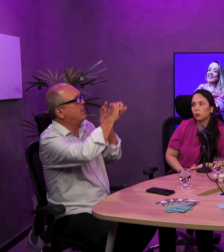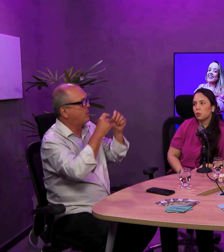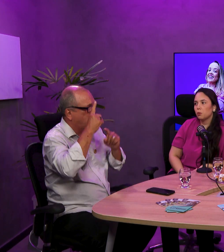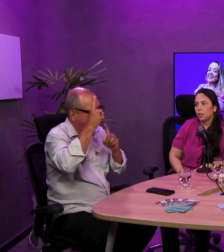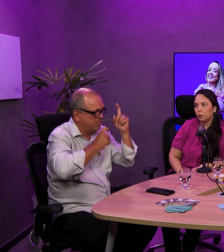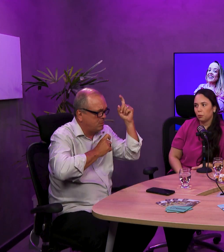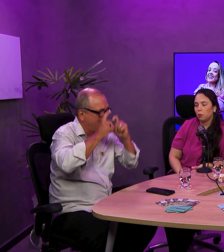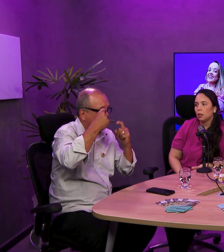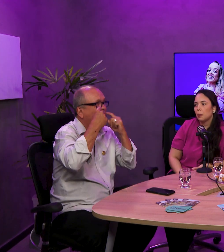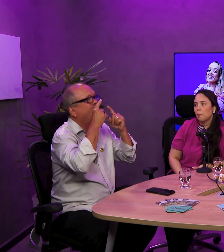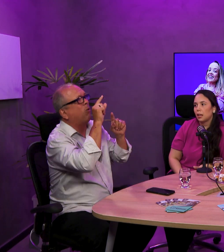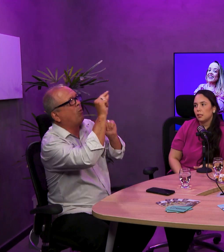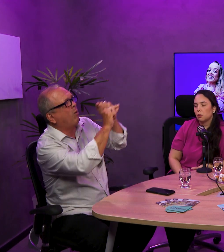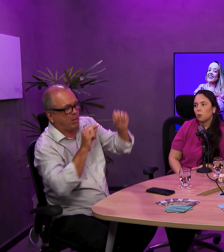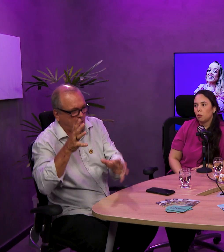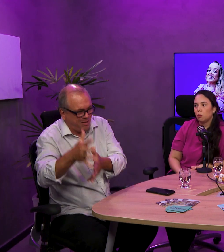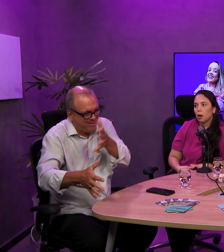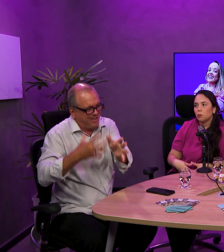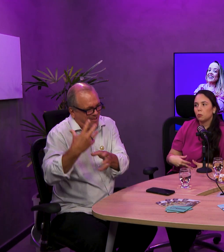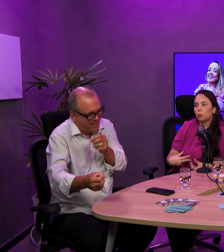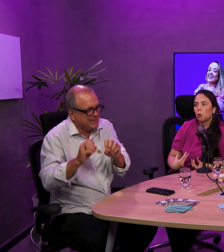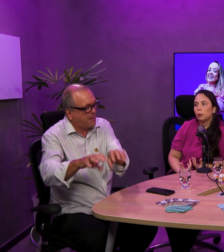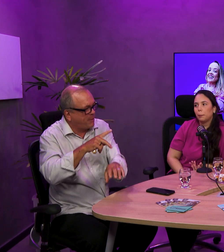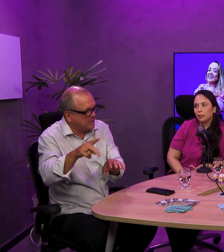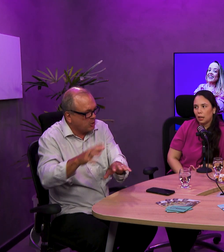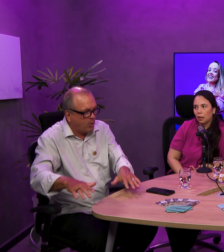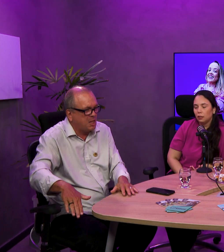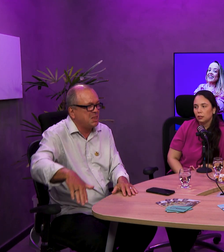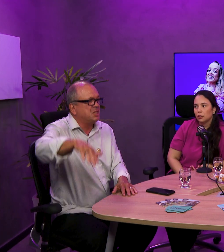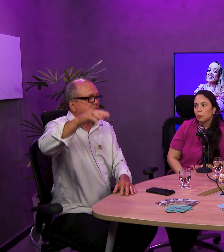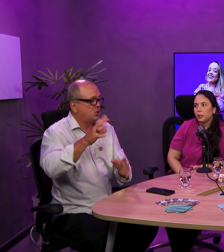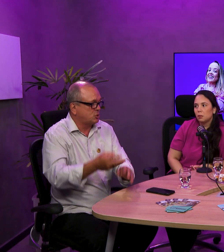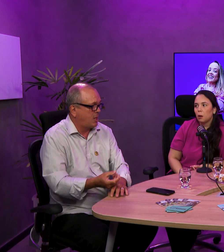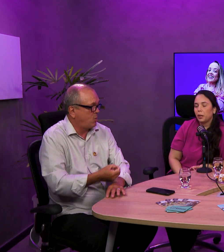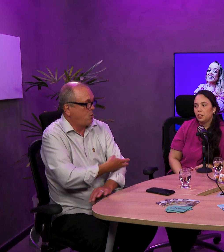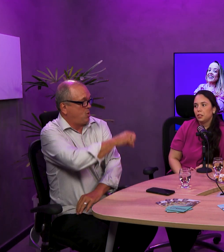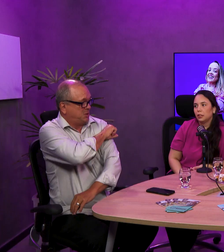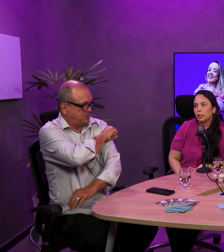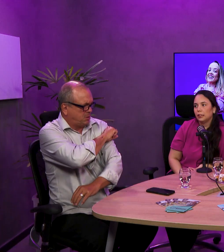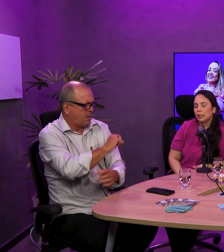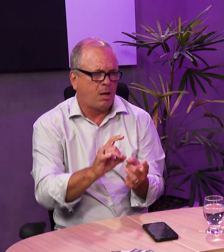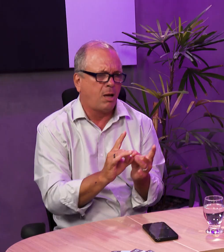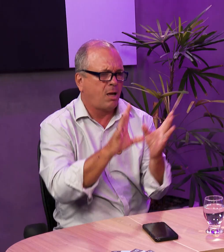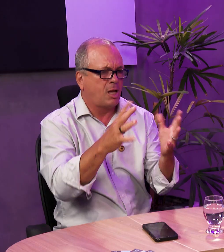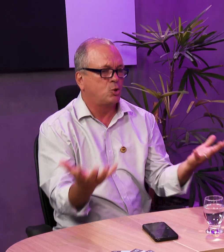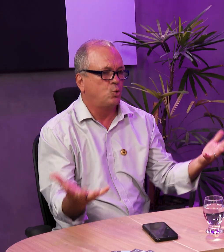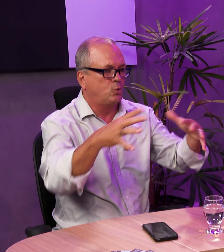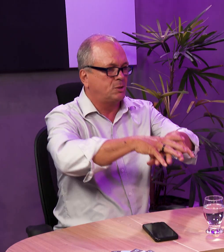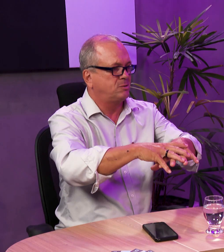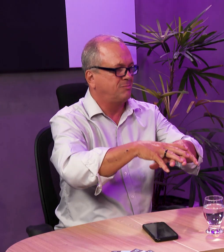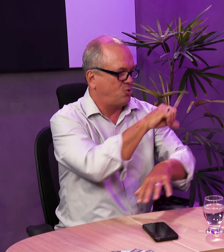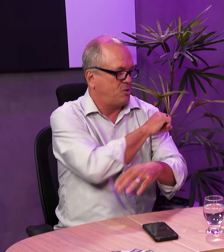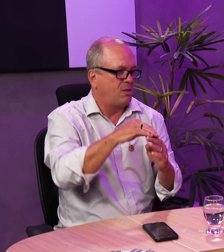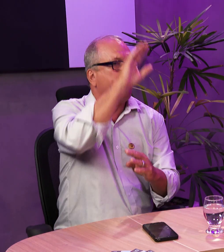de modo exclusivo, mas com algo complementar, principalmente, né, na questão do